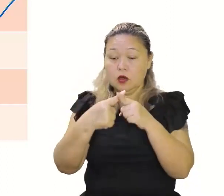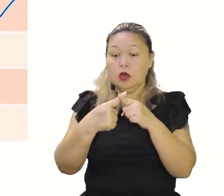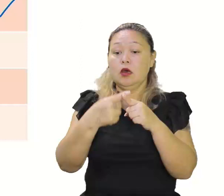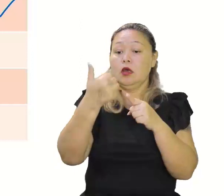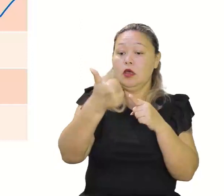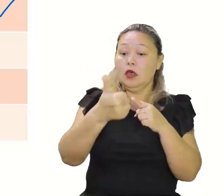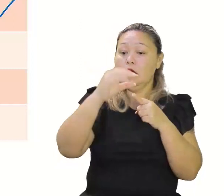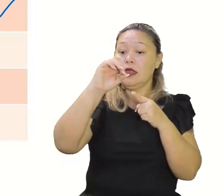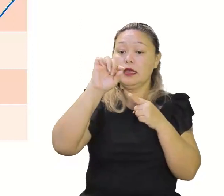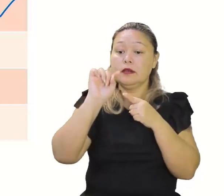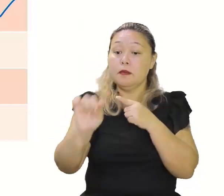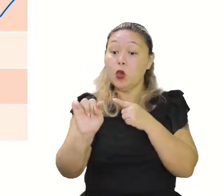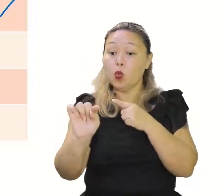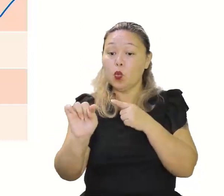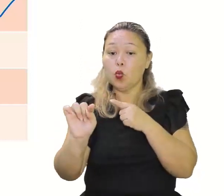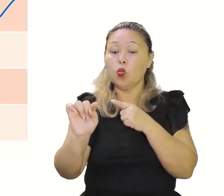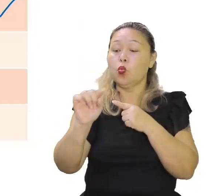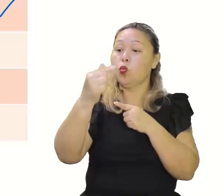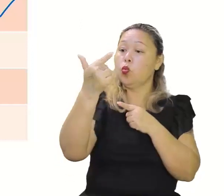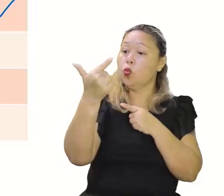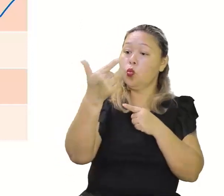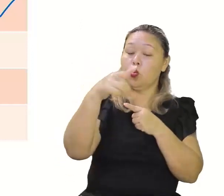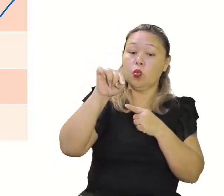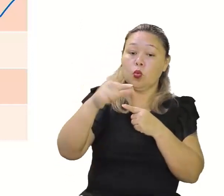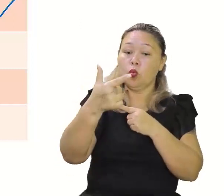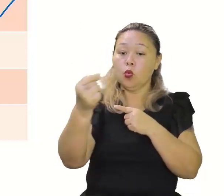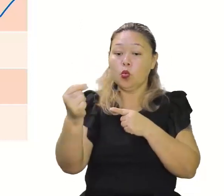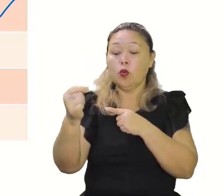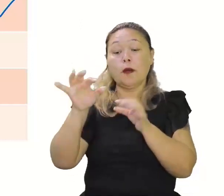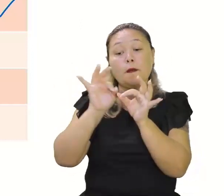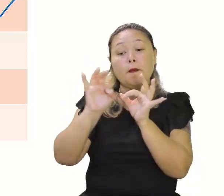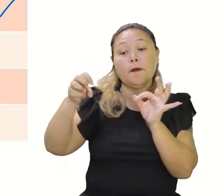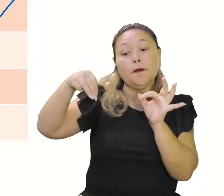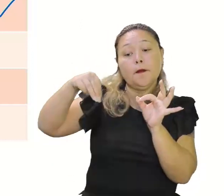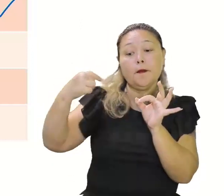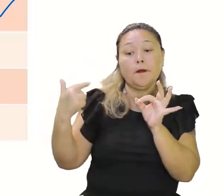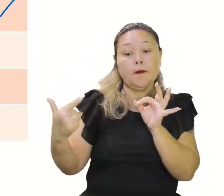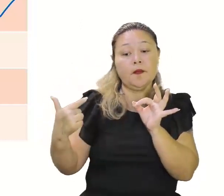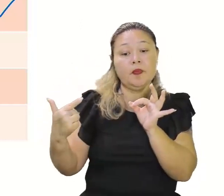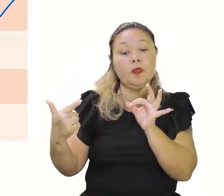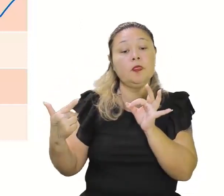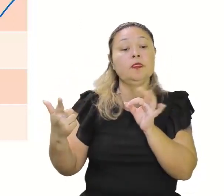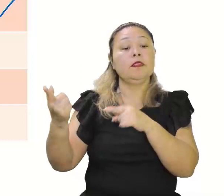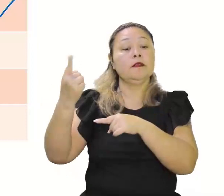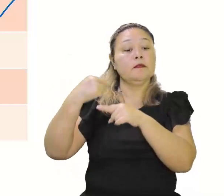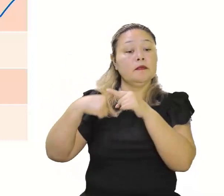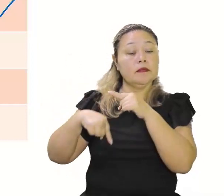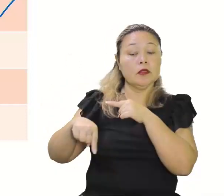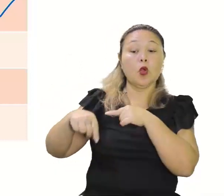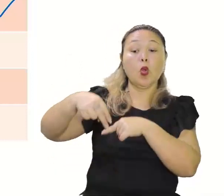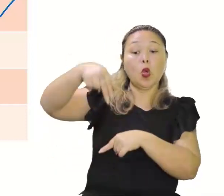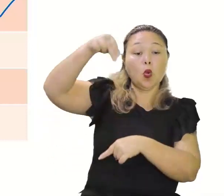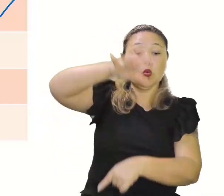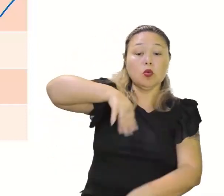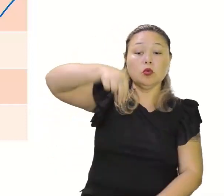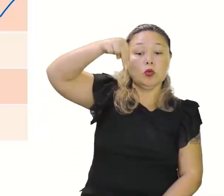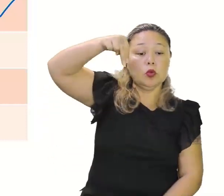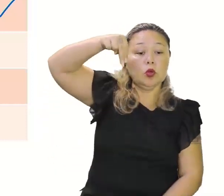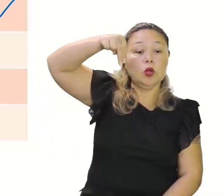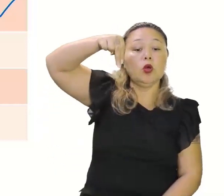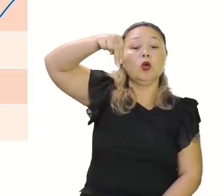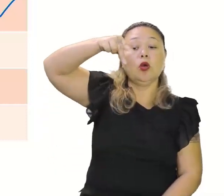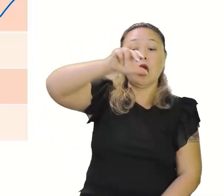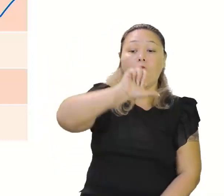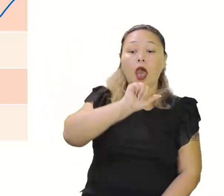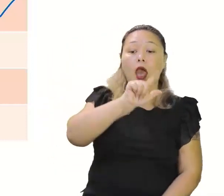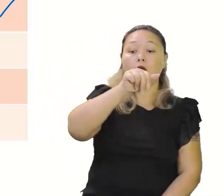10 mil. Vai dar 24.200 metros quadrados. Assim como fez no Paulista, fez no Alqueire do Norte, Isso. né? Que é o